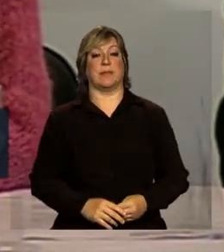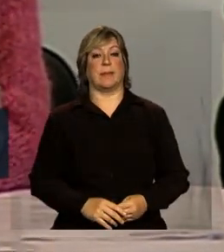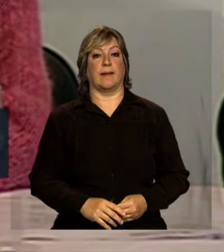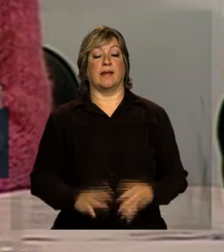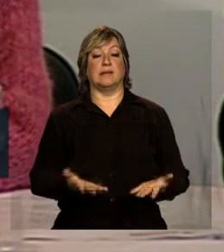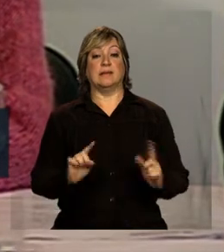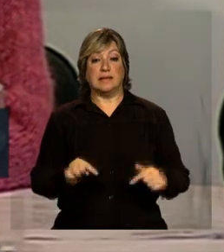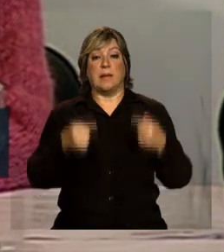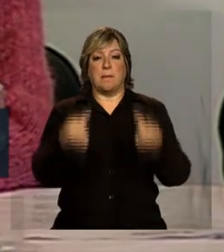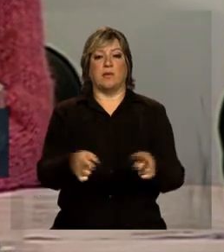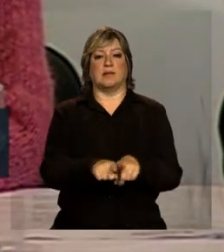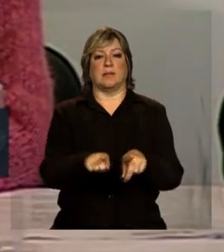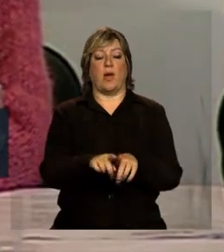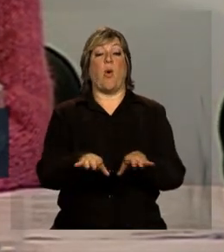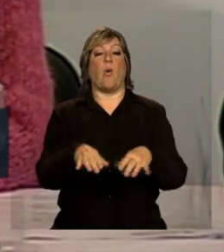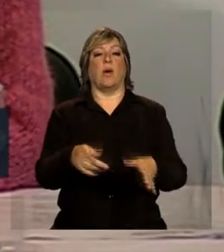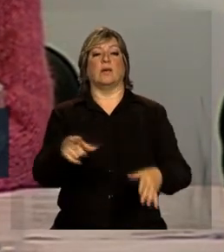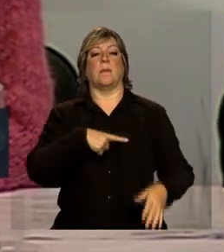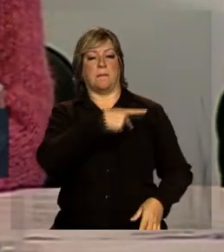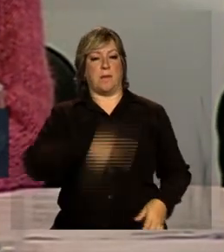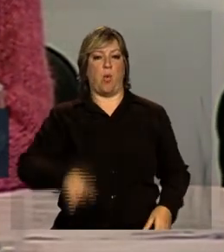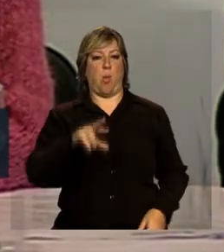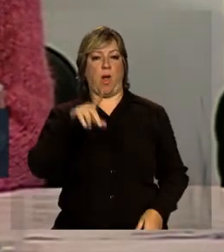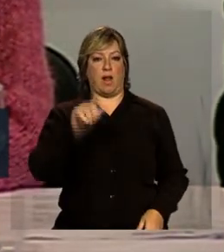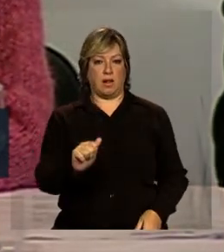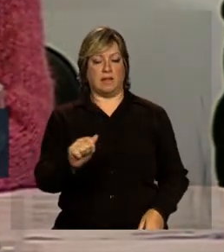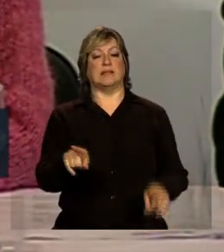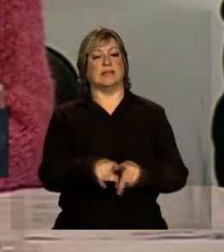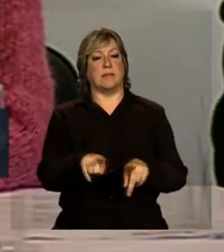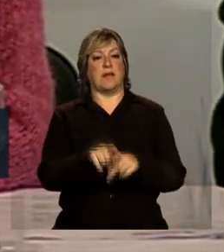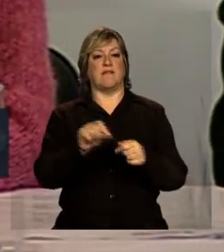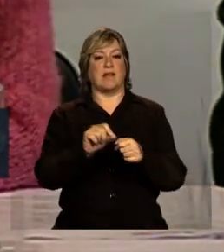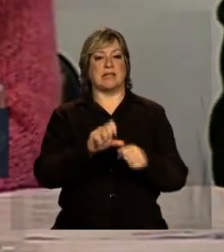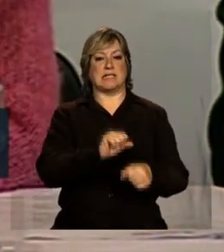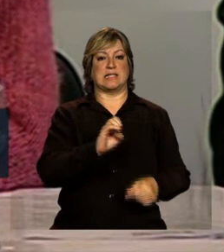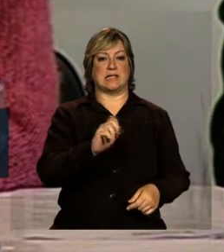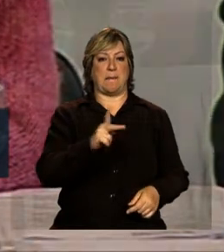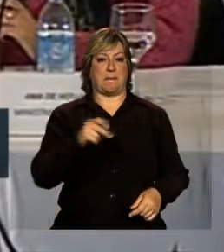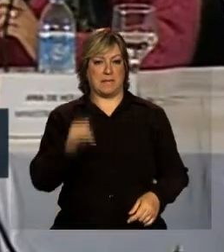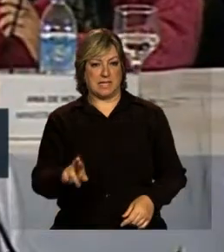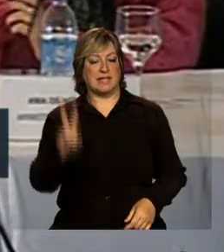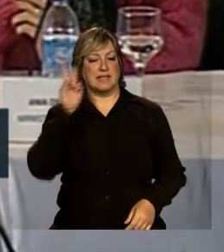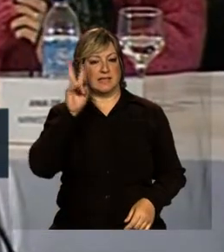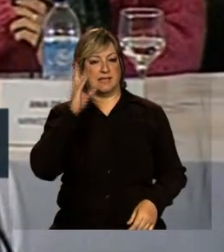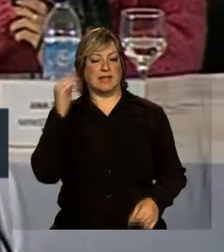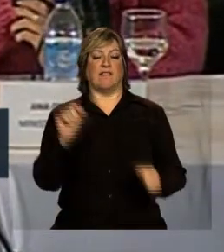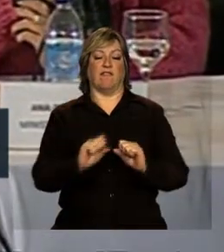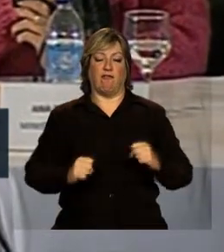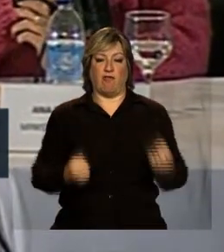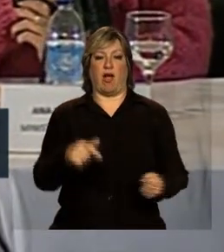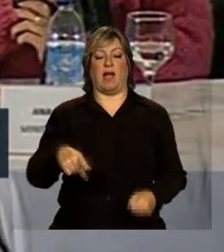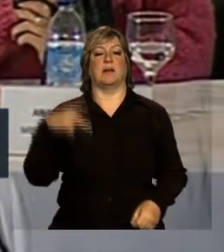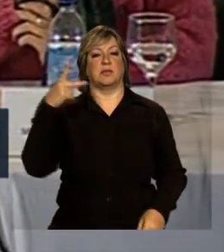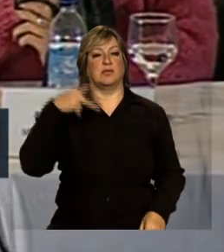e depois, quando o presidente Lula criou também a CEPIR, para reforçar também essa